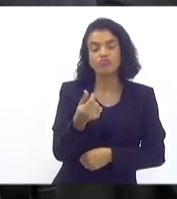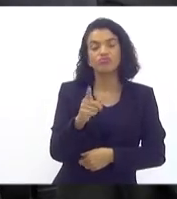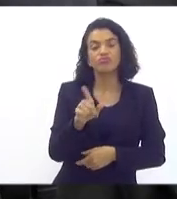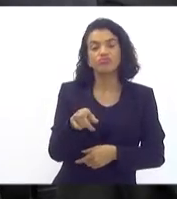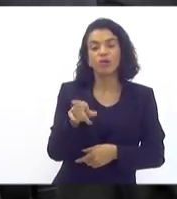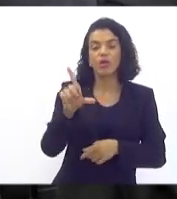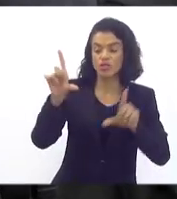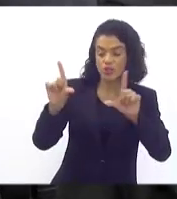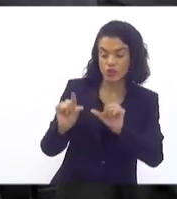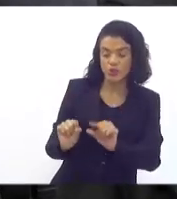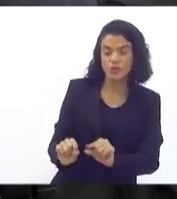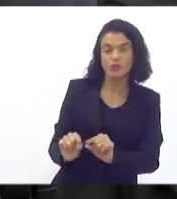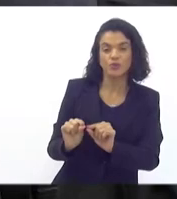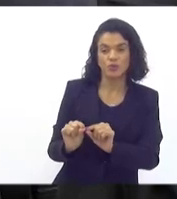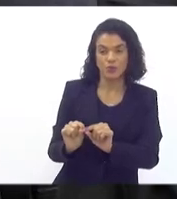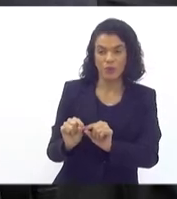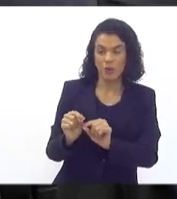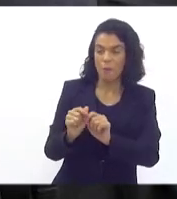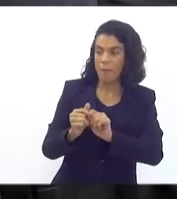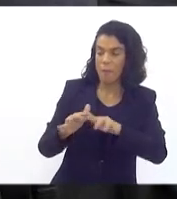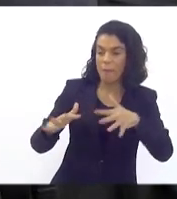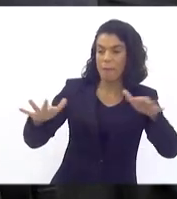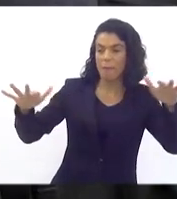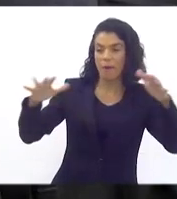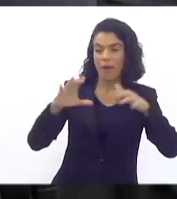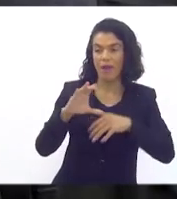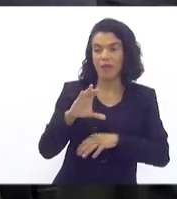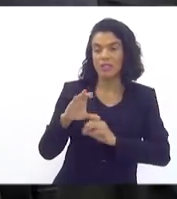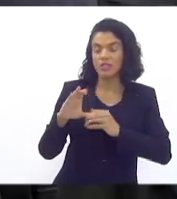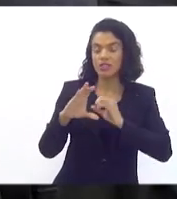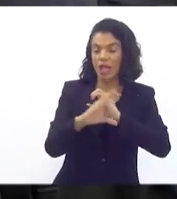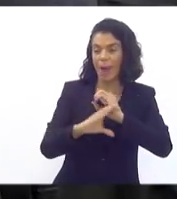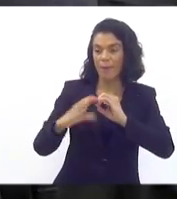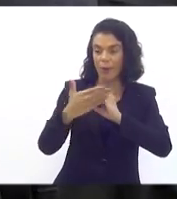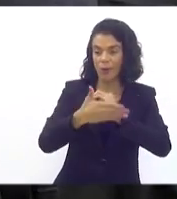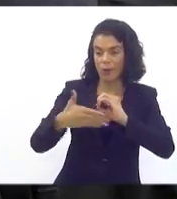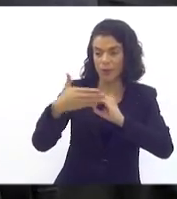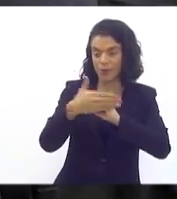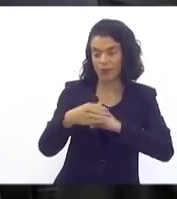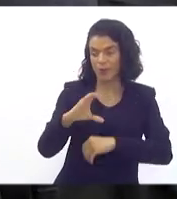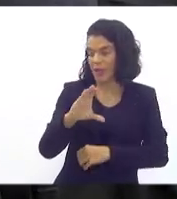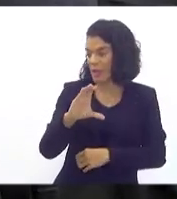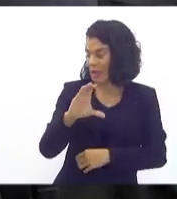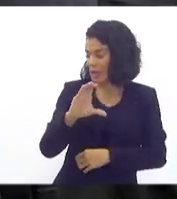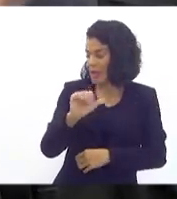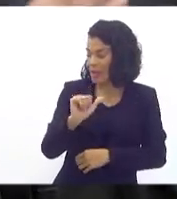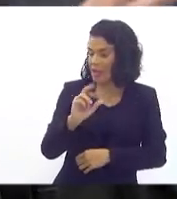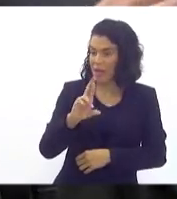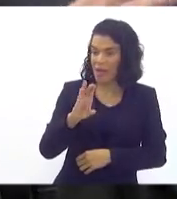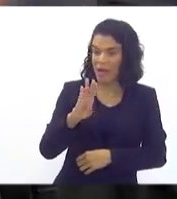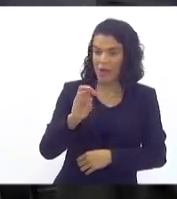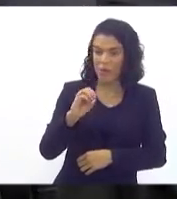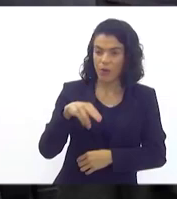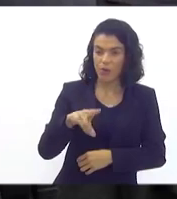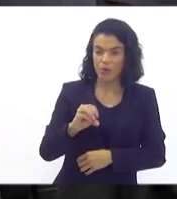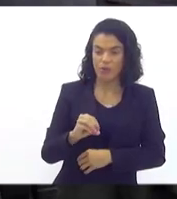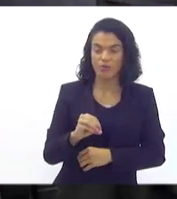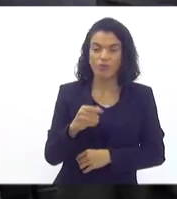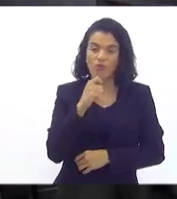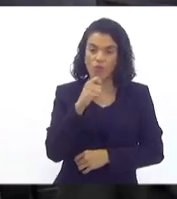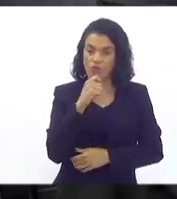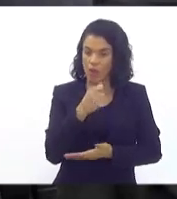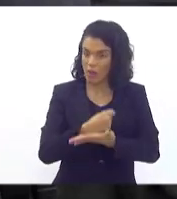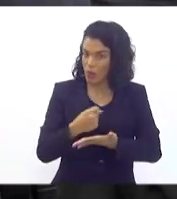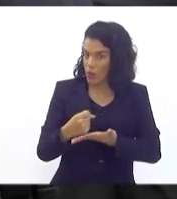a redução de emissão de carbono isso tudo é uma cadeia também de valores de valorização não está no contrato